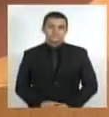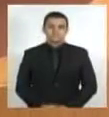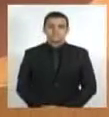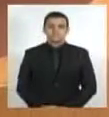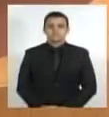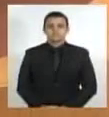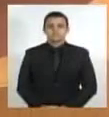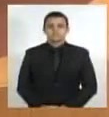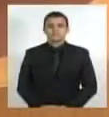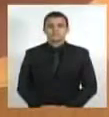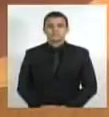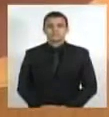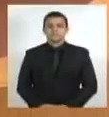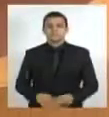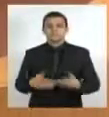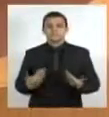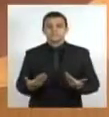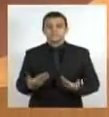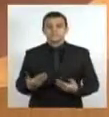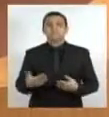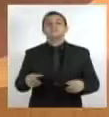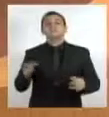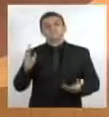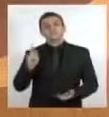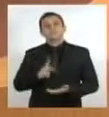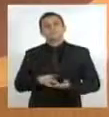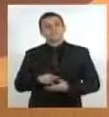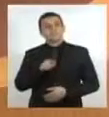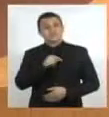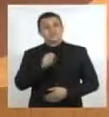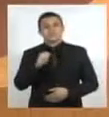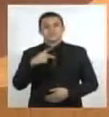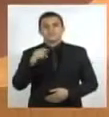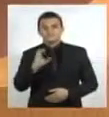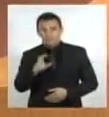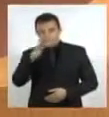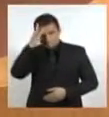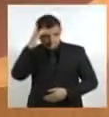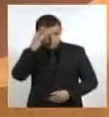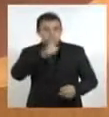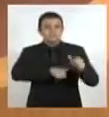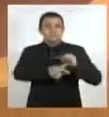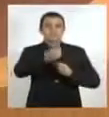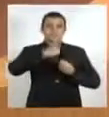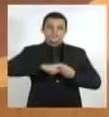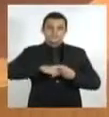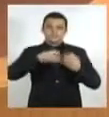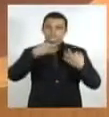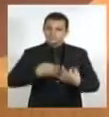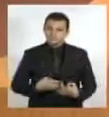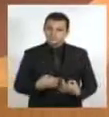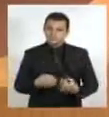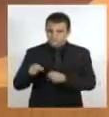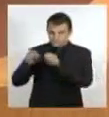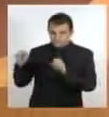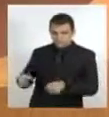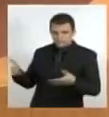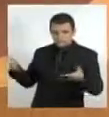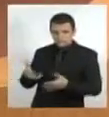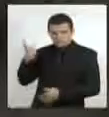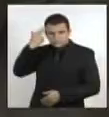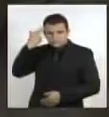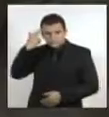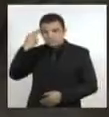Então, aqui sim se recupera o ser humano, não, infelizmente, no sistema convencional. Deputado Otelino.